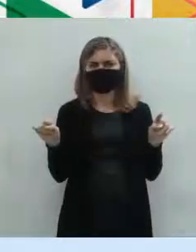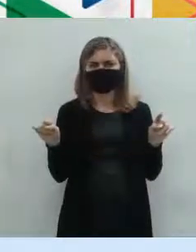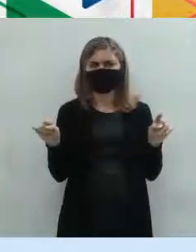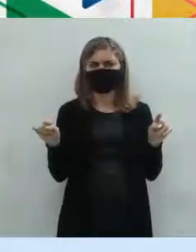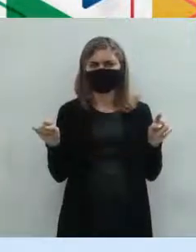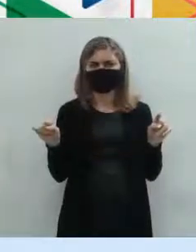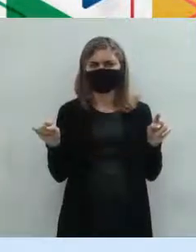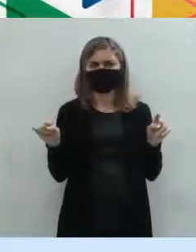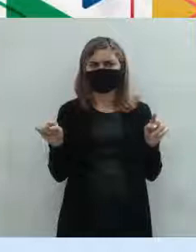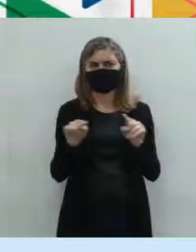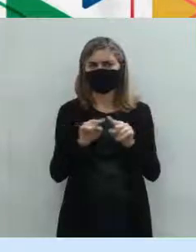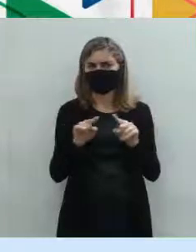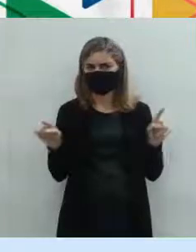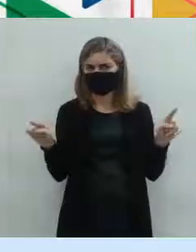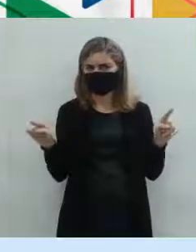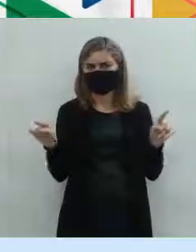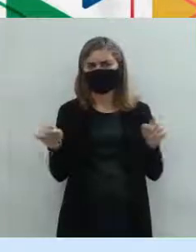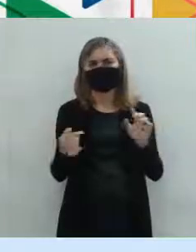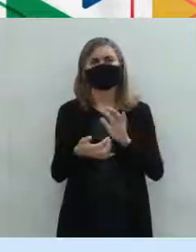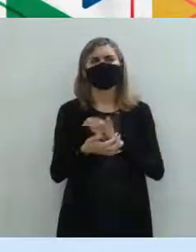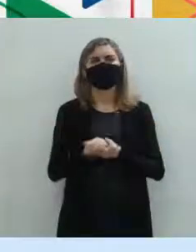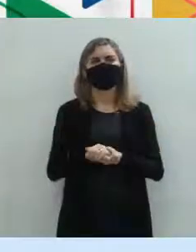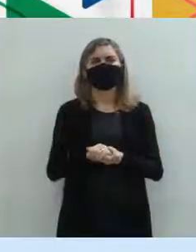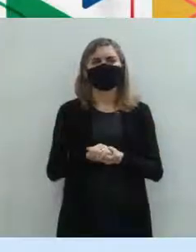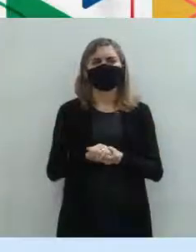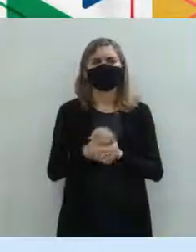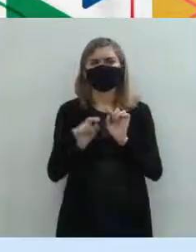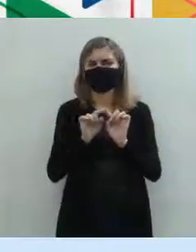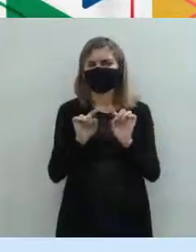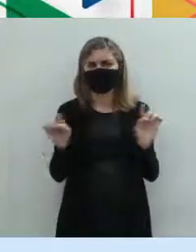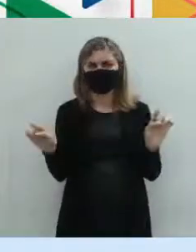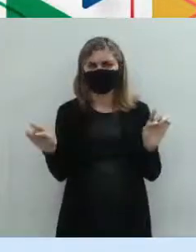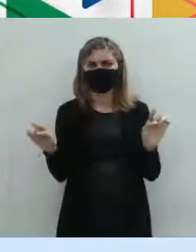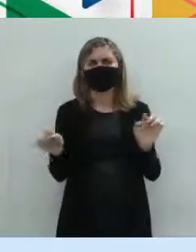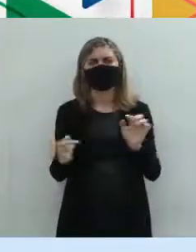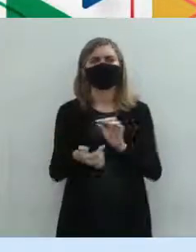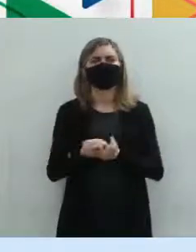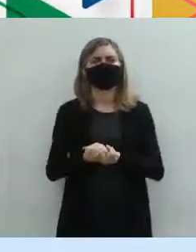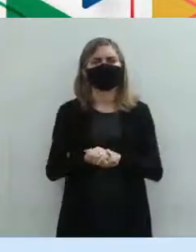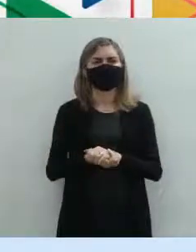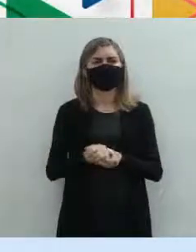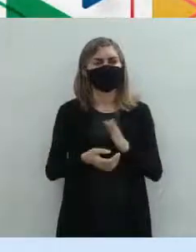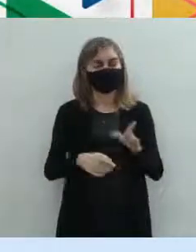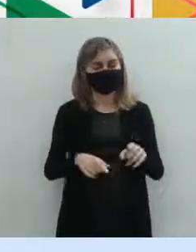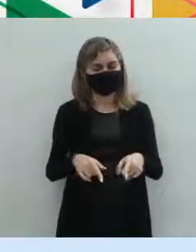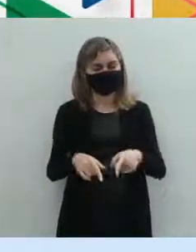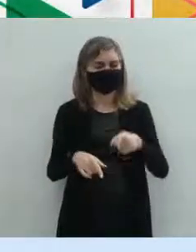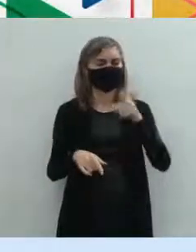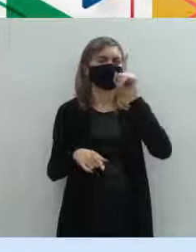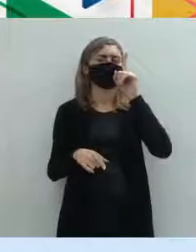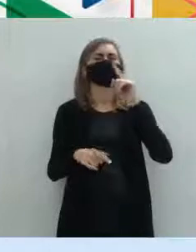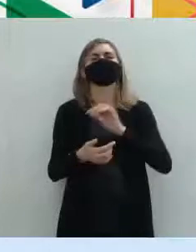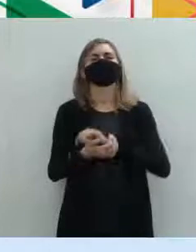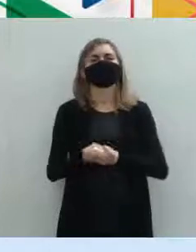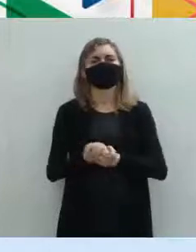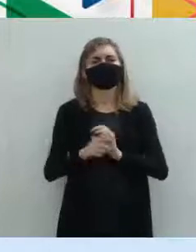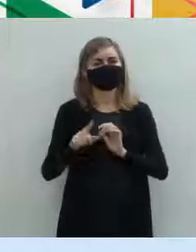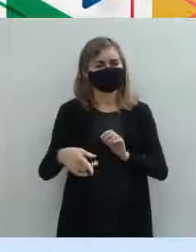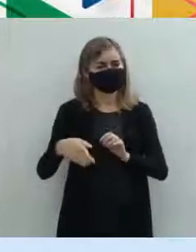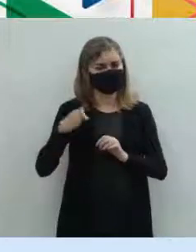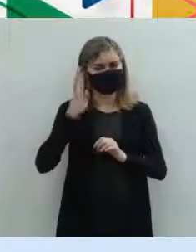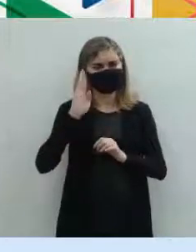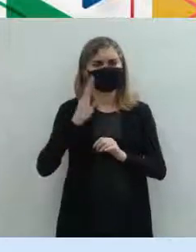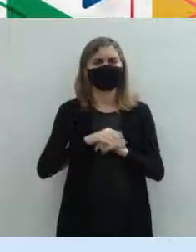linha horizontal, certo? Vamos fazer uma linha horizontal aí na linha de terra. Depois uma linha vertical,